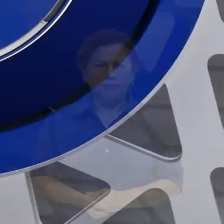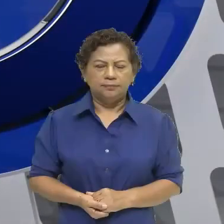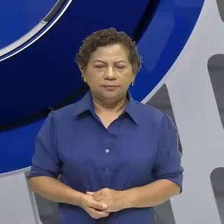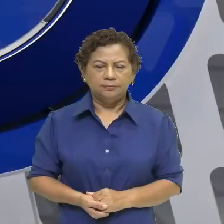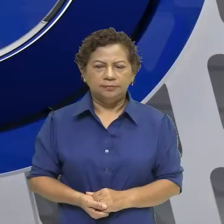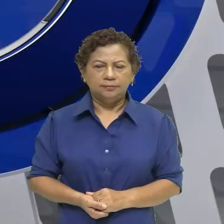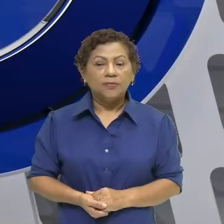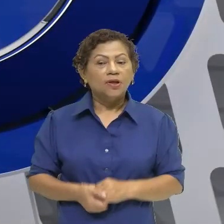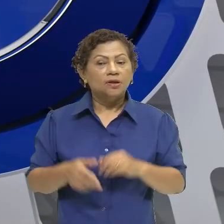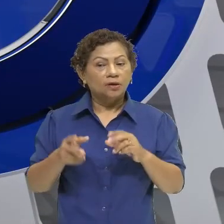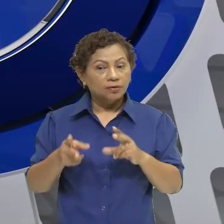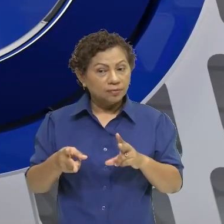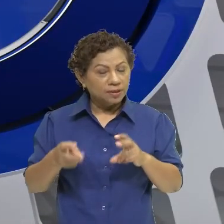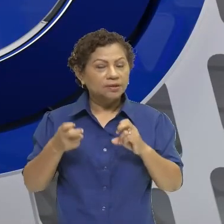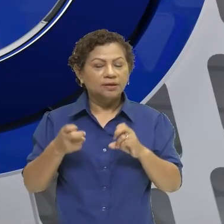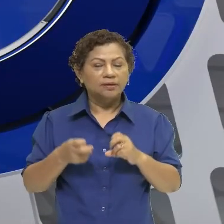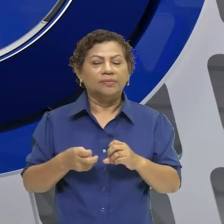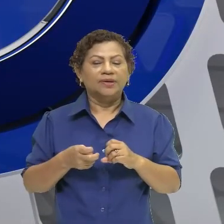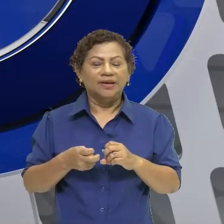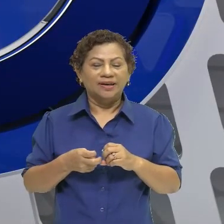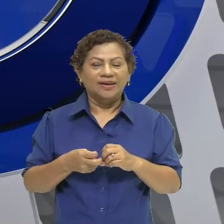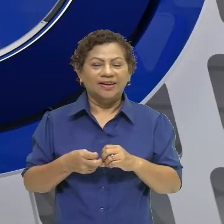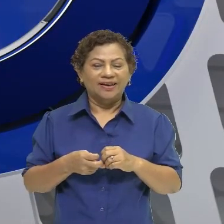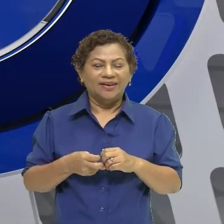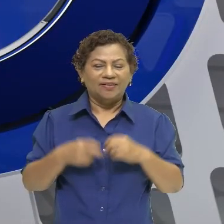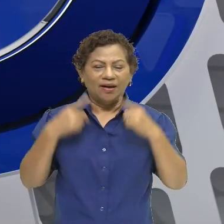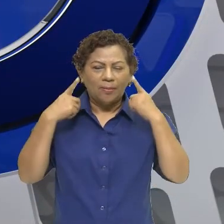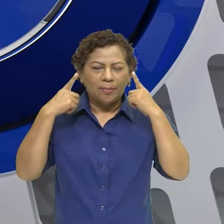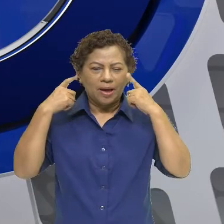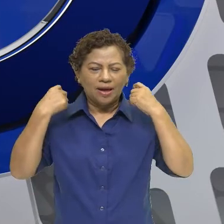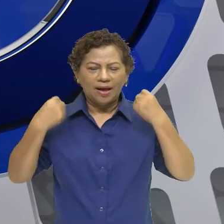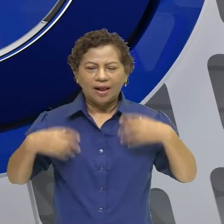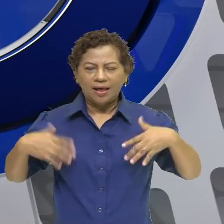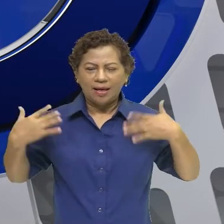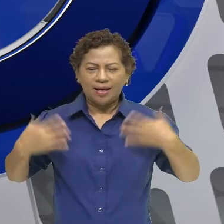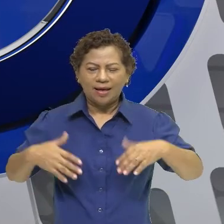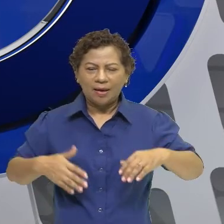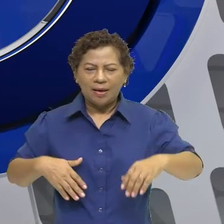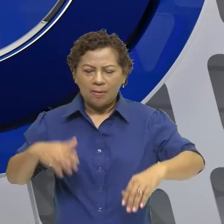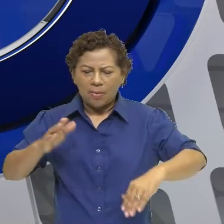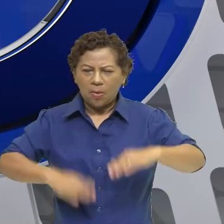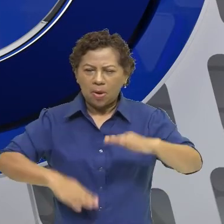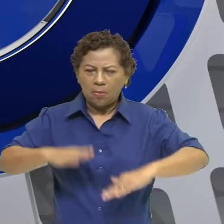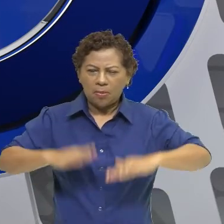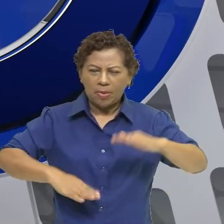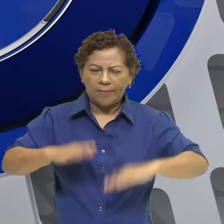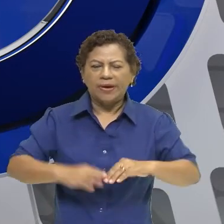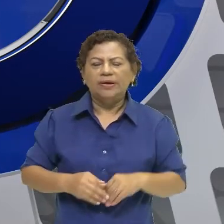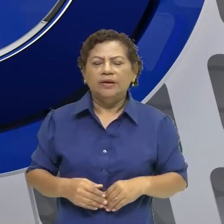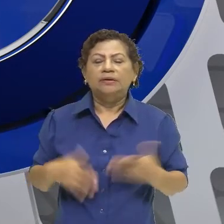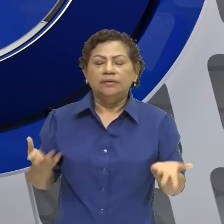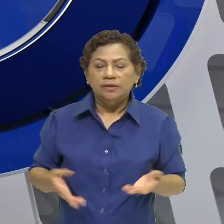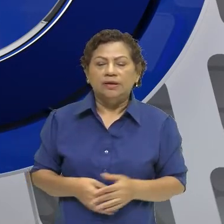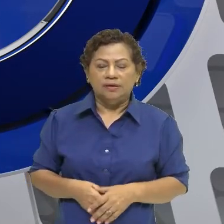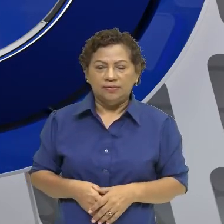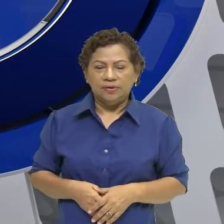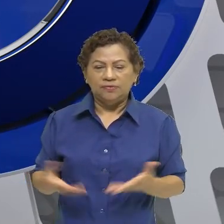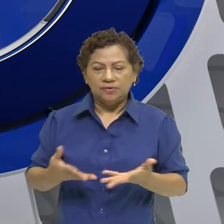Bom, agora nós vimos vários instrumentos da cultura africana, né? Vimos alguns elementos da cultura africana.